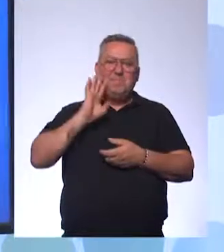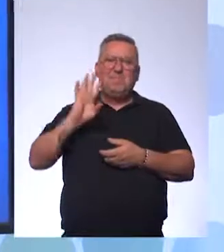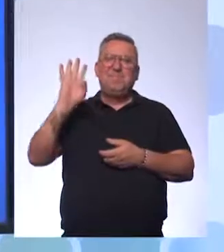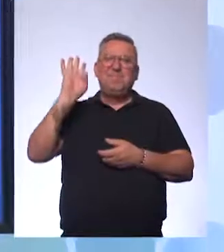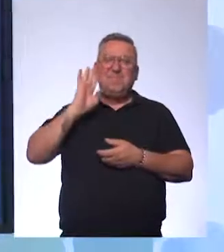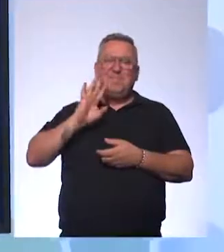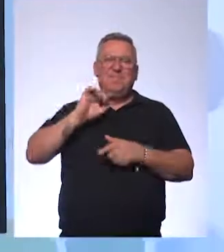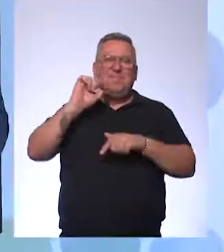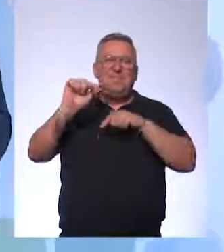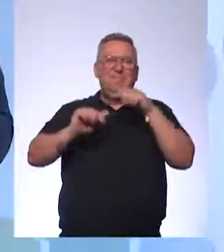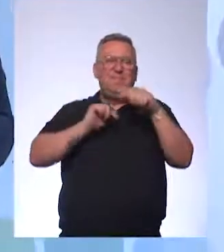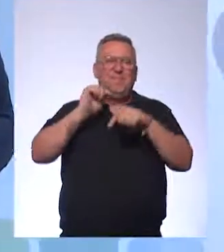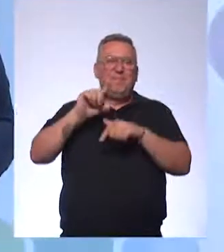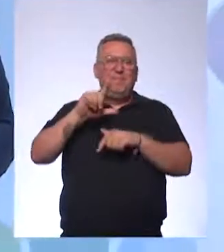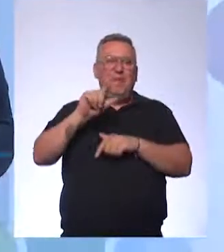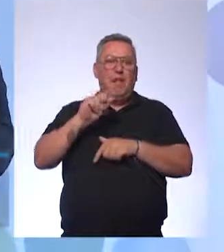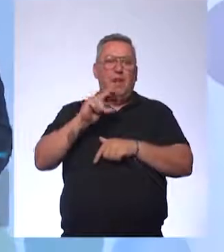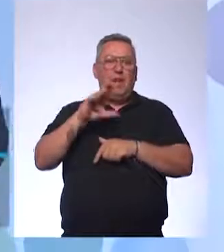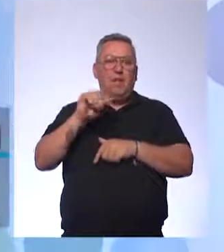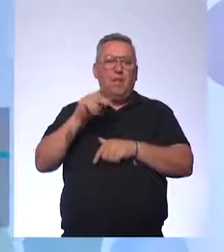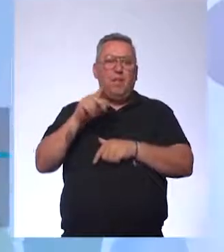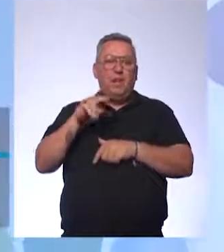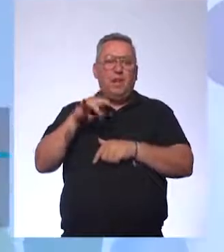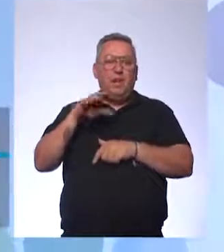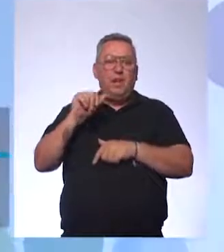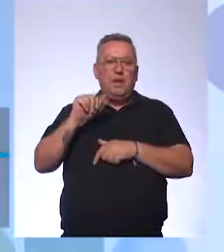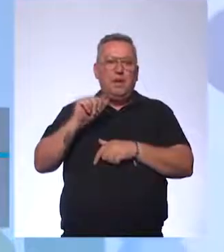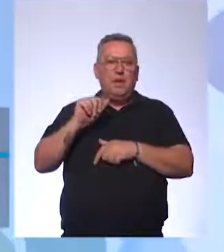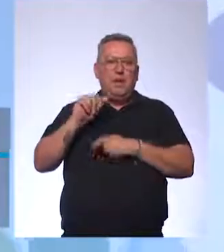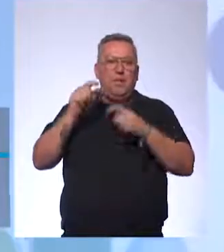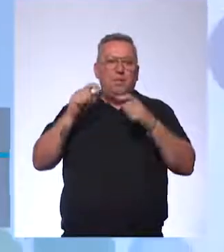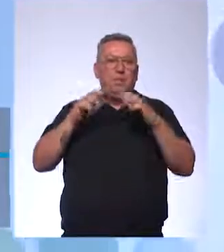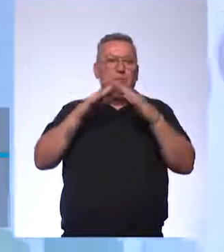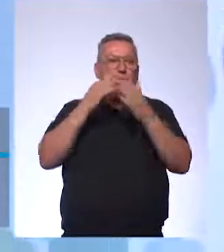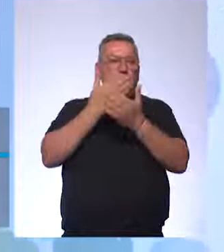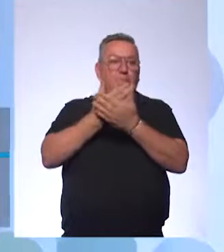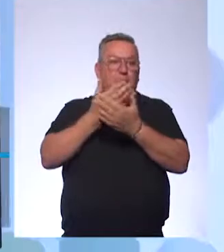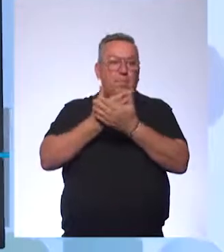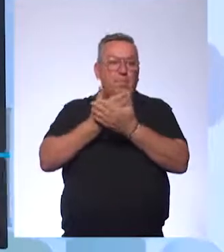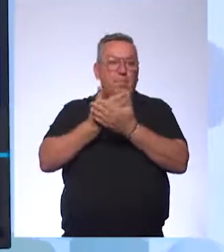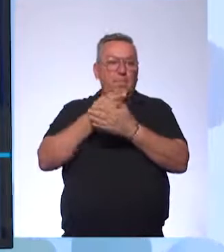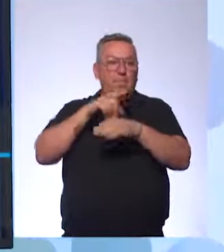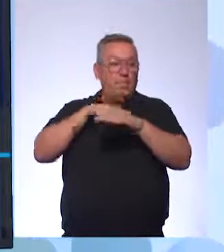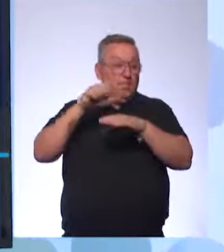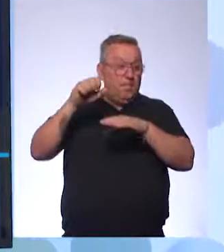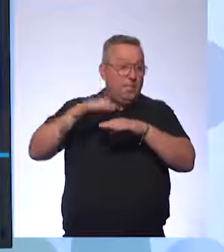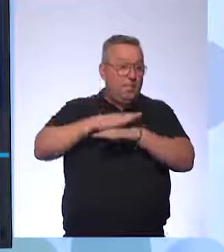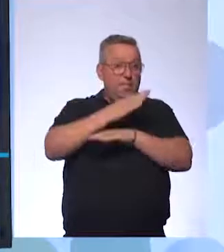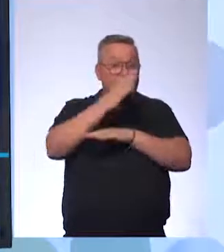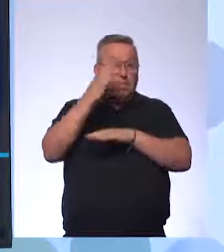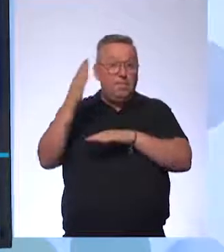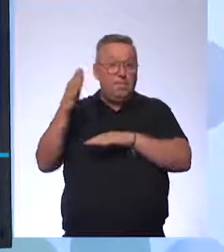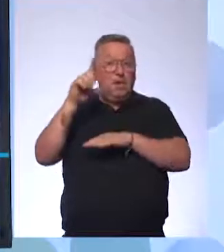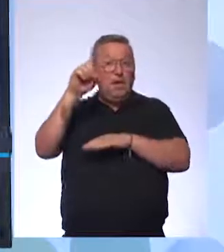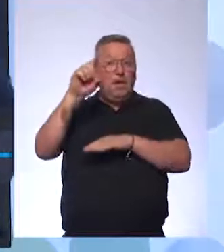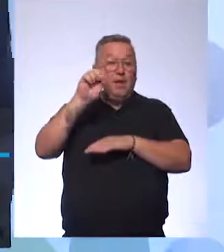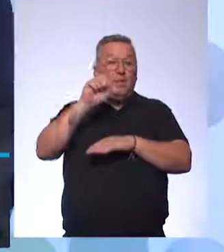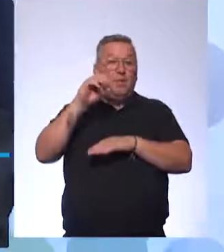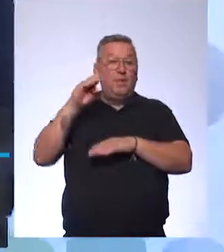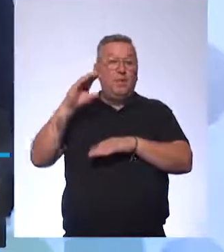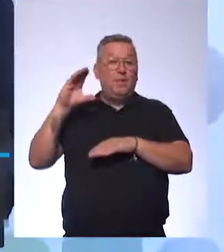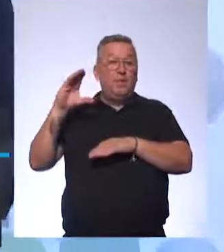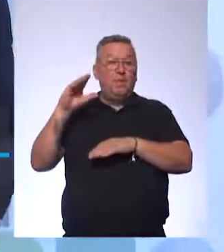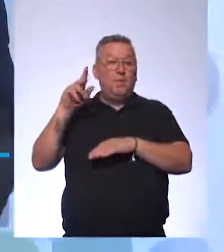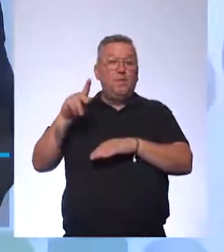Legal, esse é o trabalho da Laura Pereira, também lá da Escola de Tempo Integral Teresa Delta, São Bernardo do Campo,